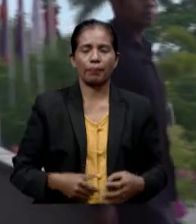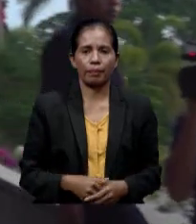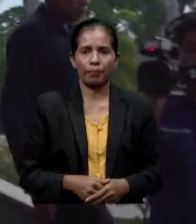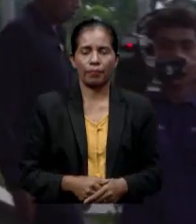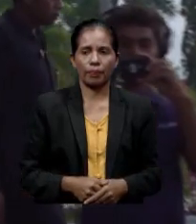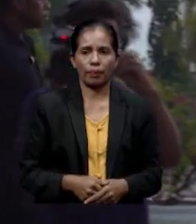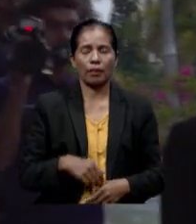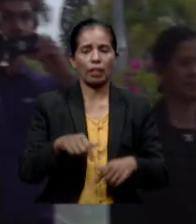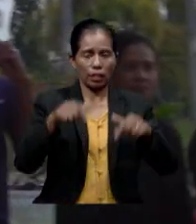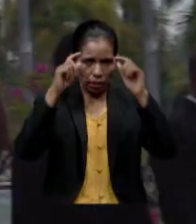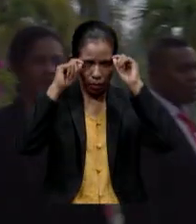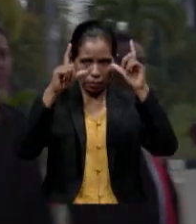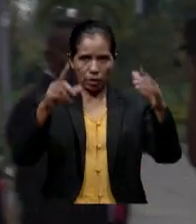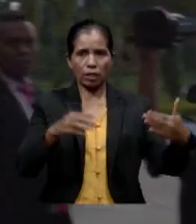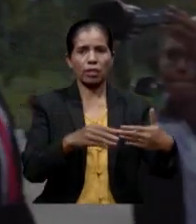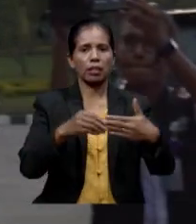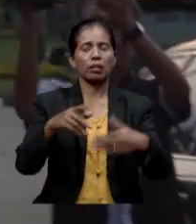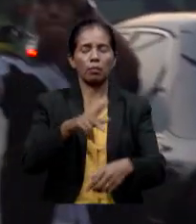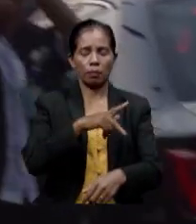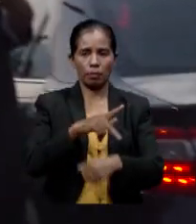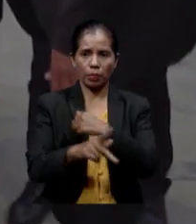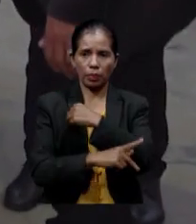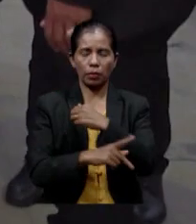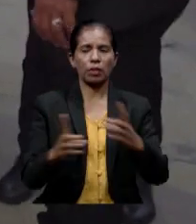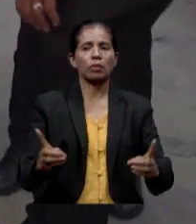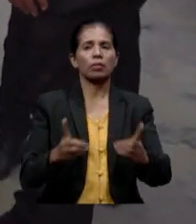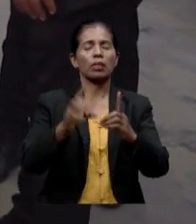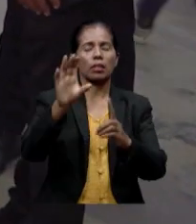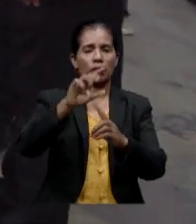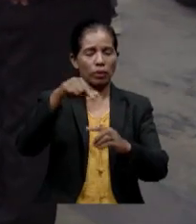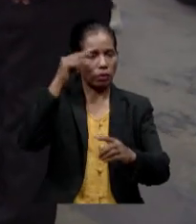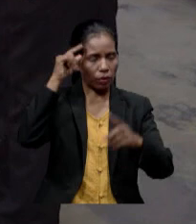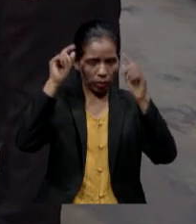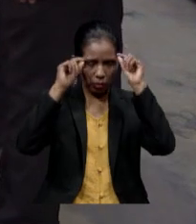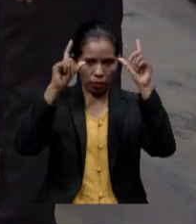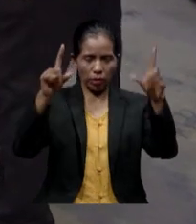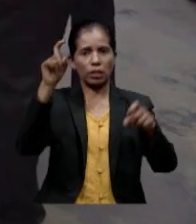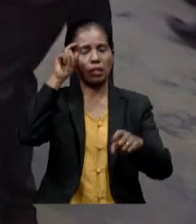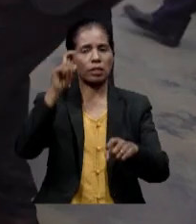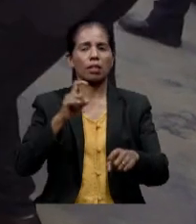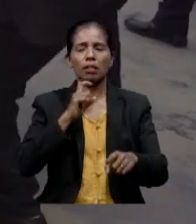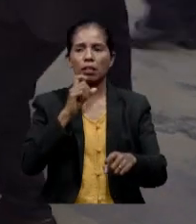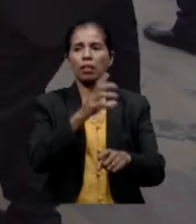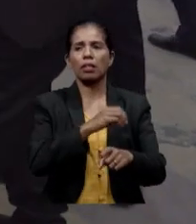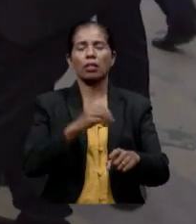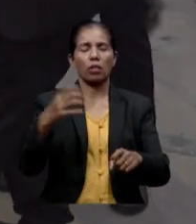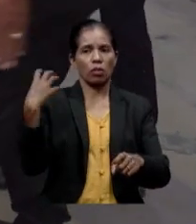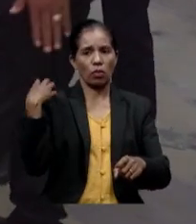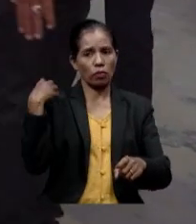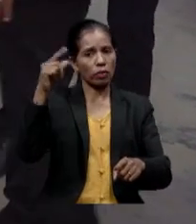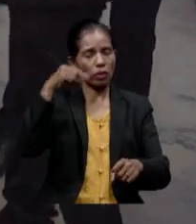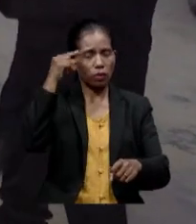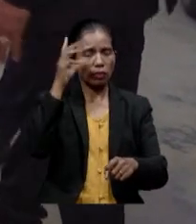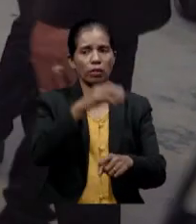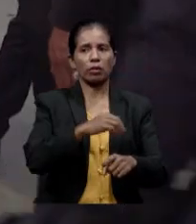Durante a Timor-Leste, líder Portugal Nemos Hassorumalo, o chefe de governo Timor-Leste, Kairala Sanana Guzmão, e a Palácio Governo,